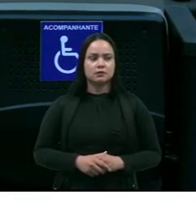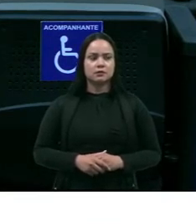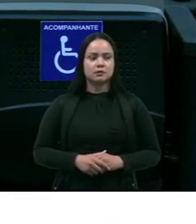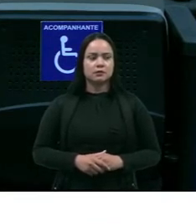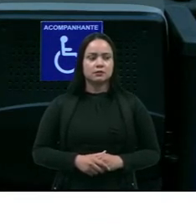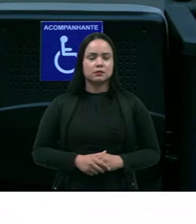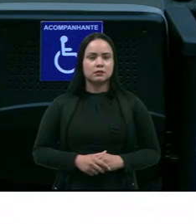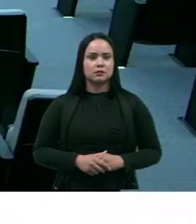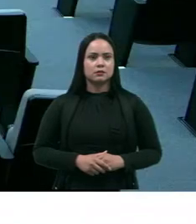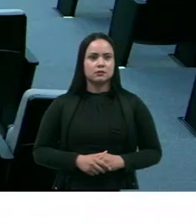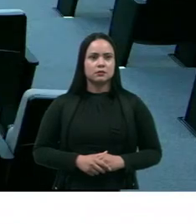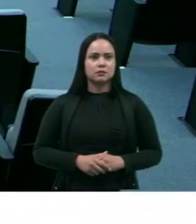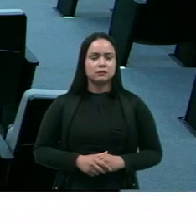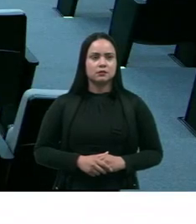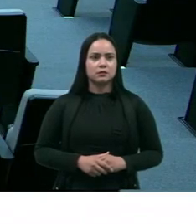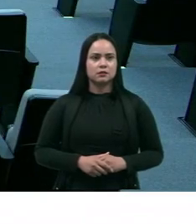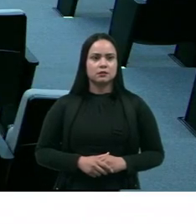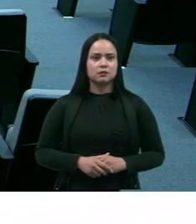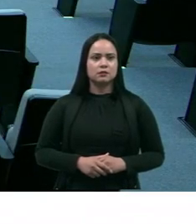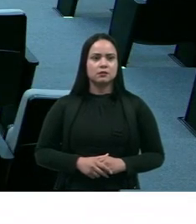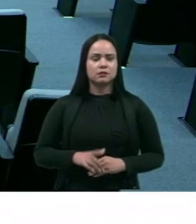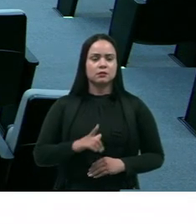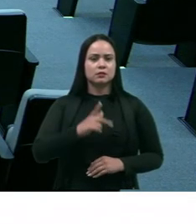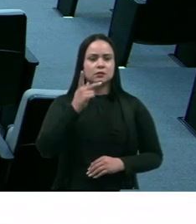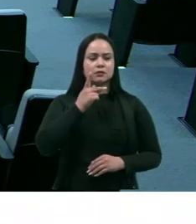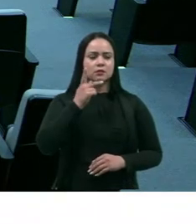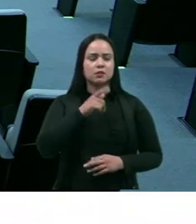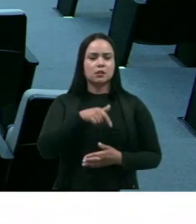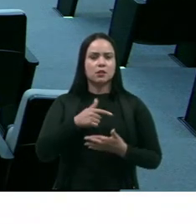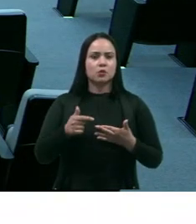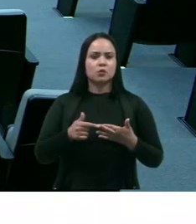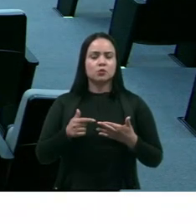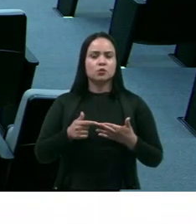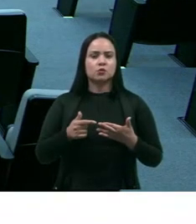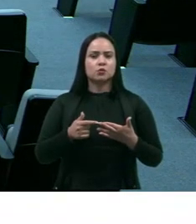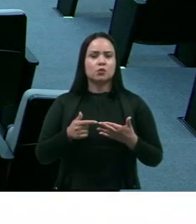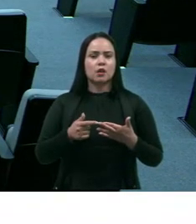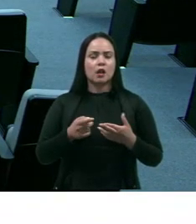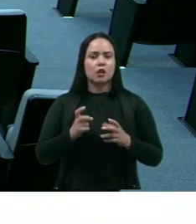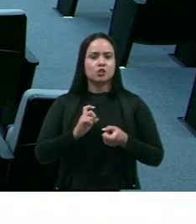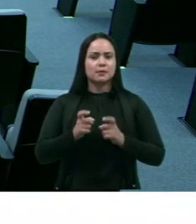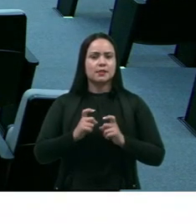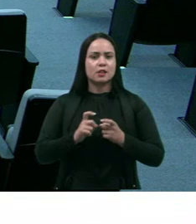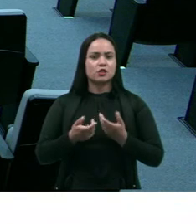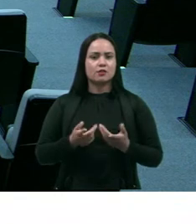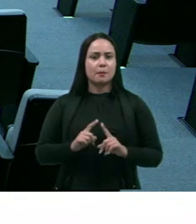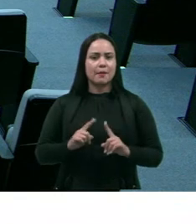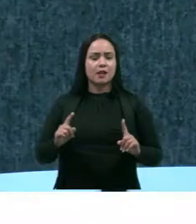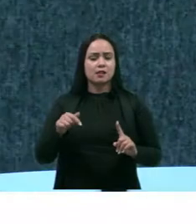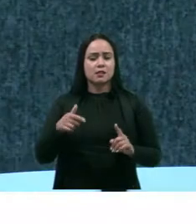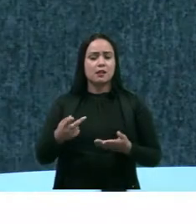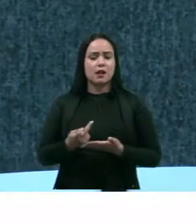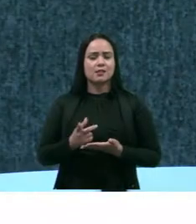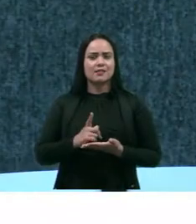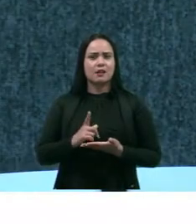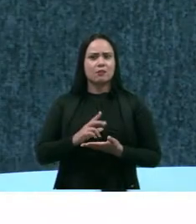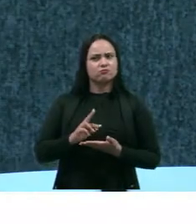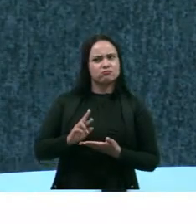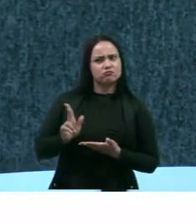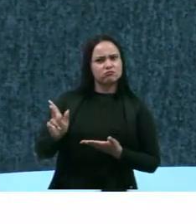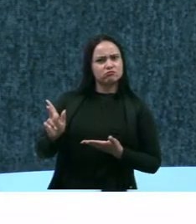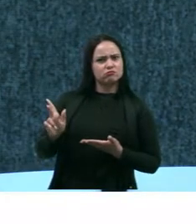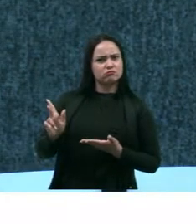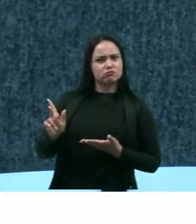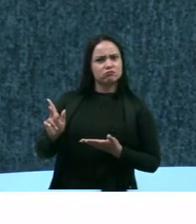Na verdade, aqui não cabe sustentação oral em recurso administrativo, mas esse caso tem uma